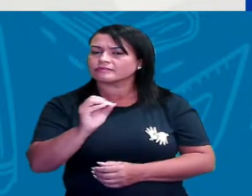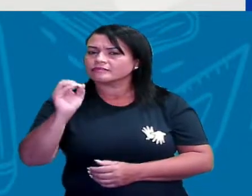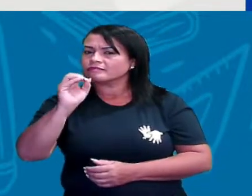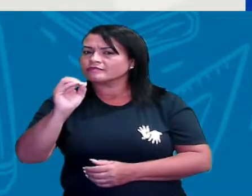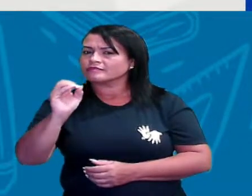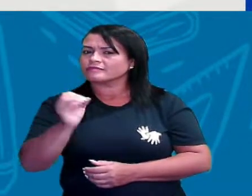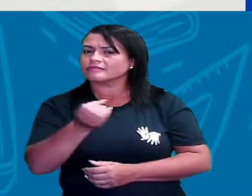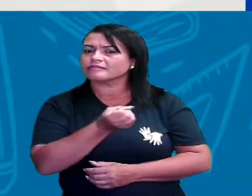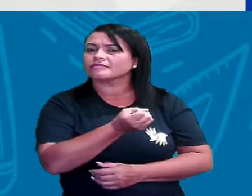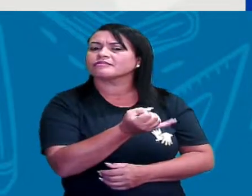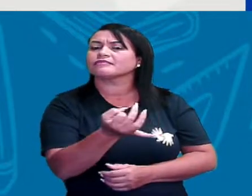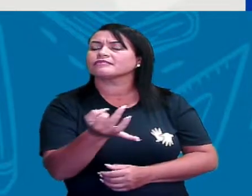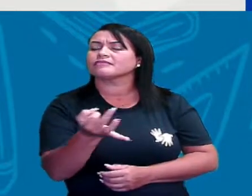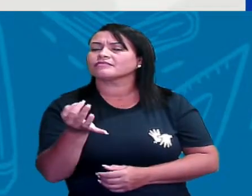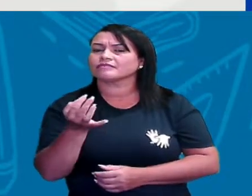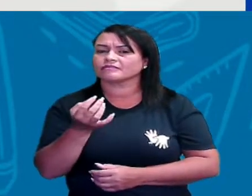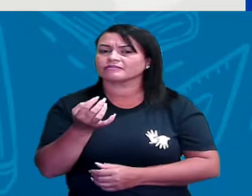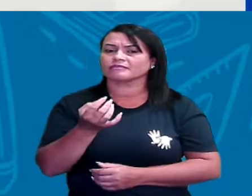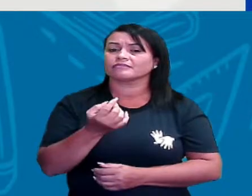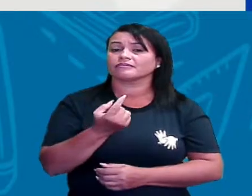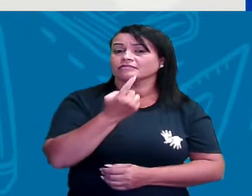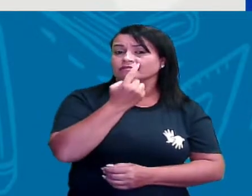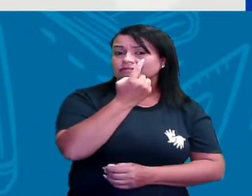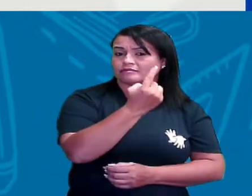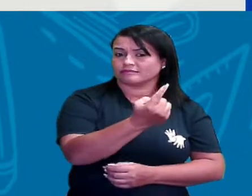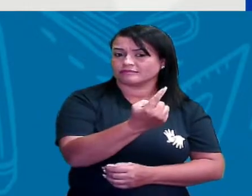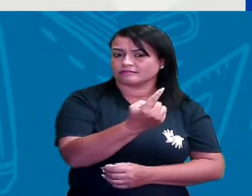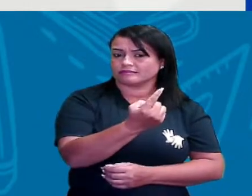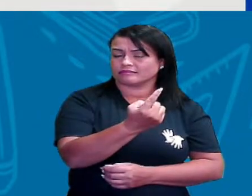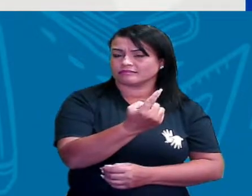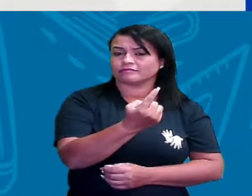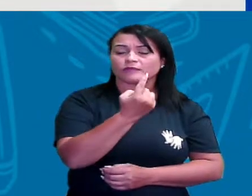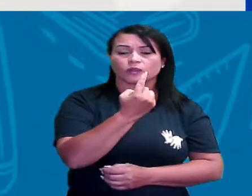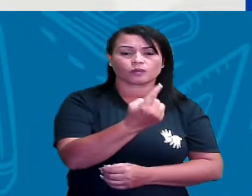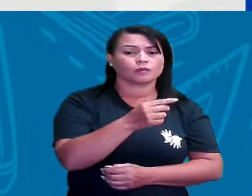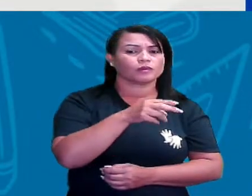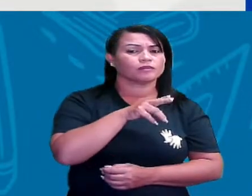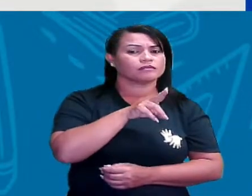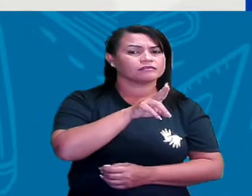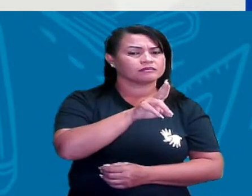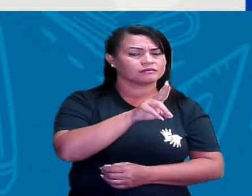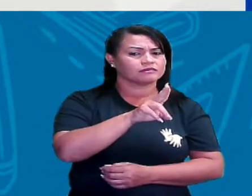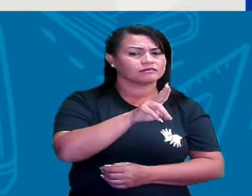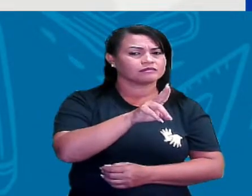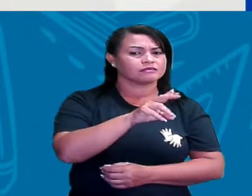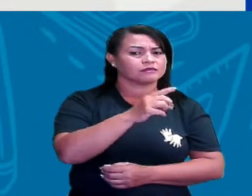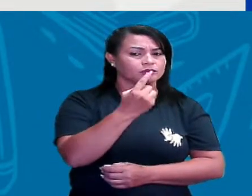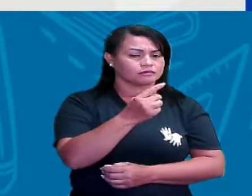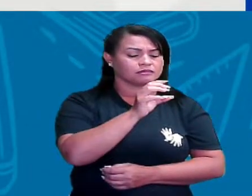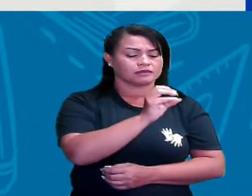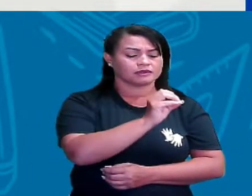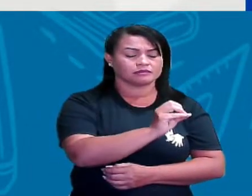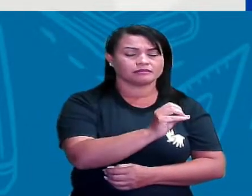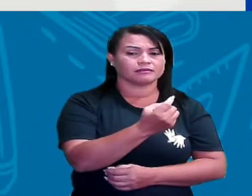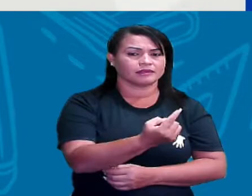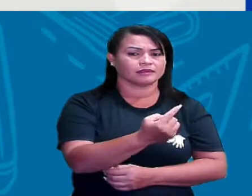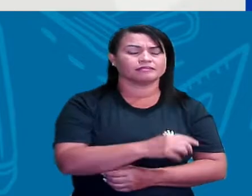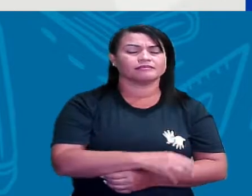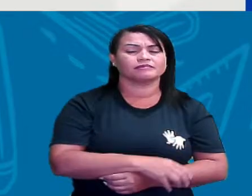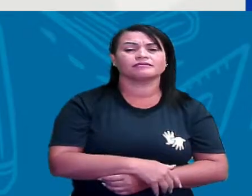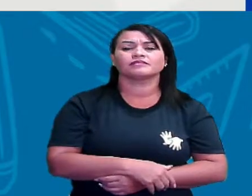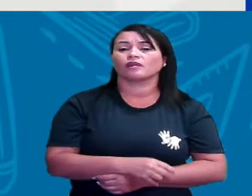isso? Então, ó, né? Ó, uma unidade, eu tenho o quê? Uma bolinha, tá certo?